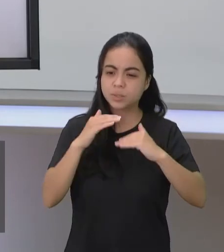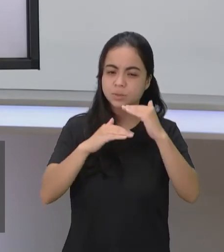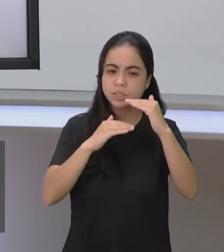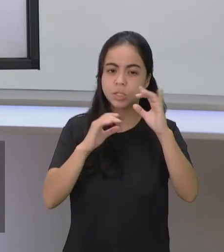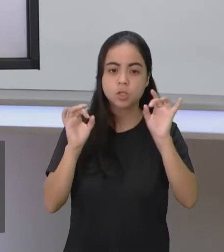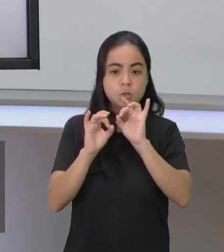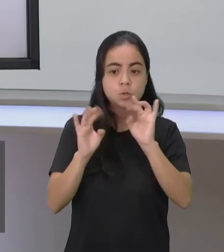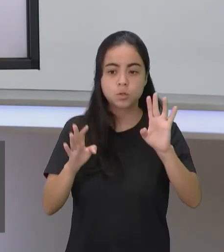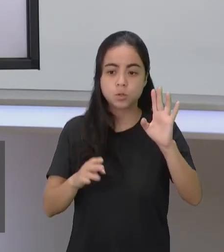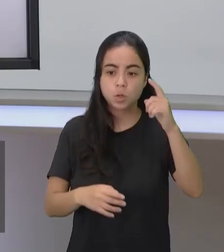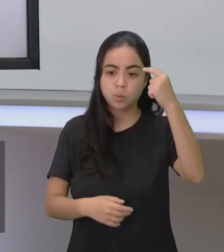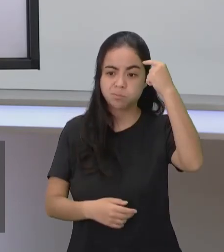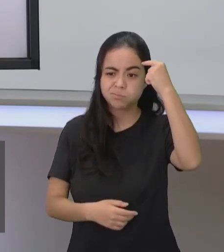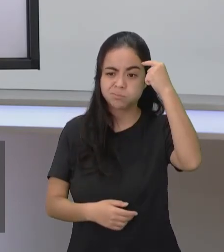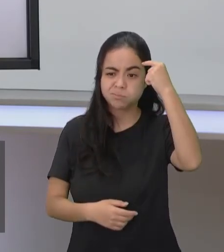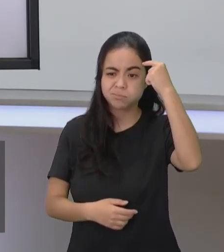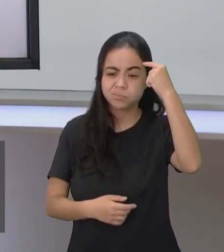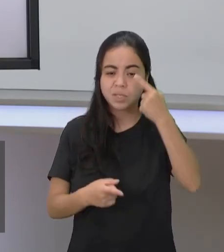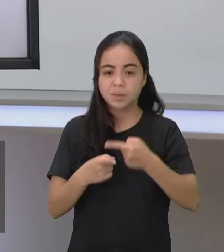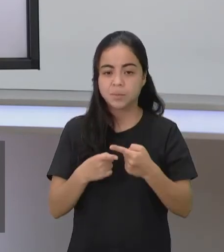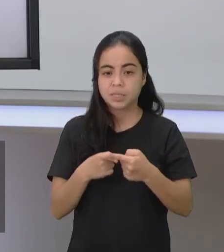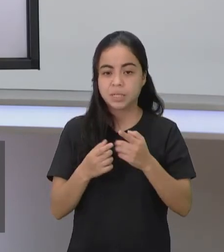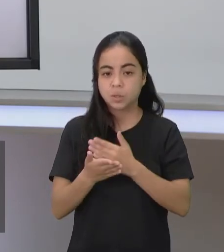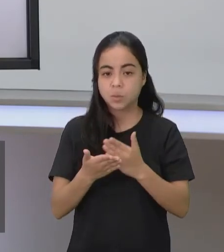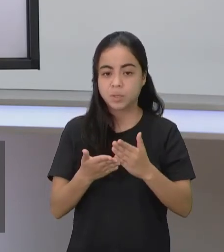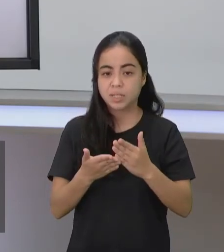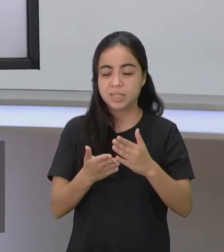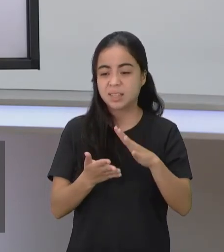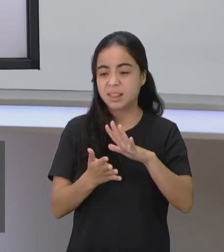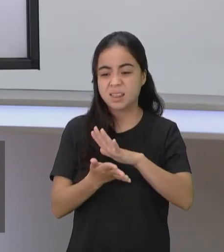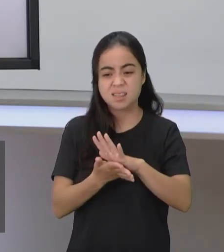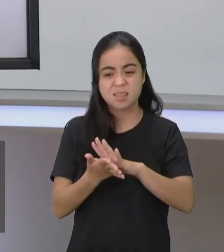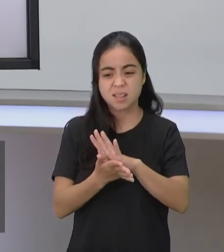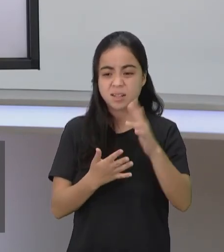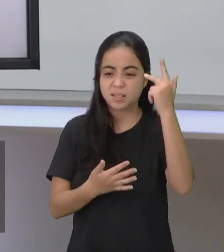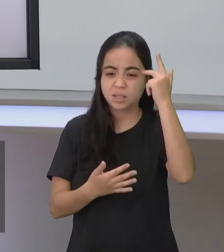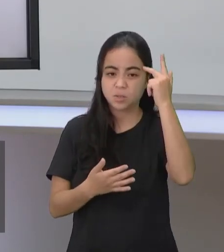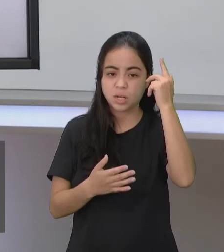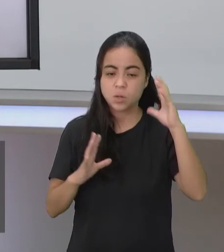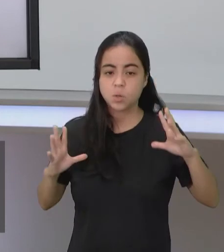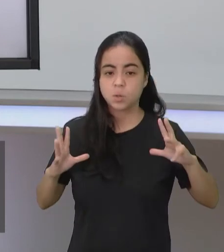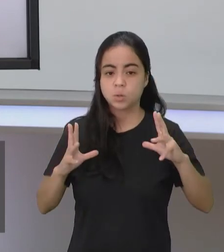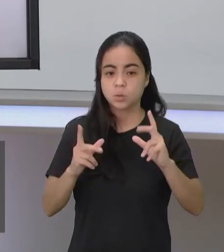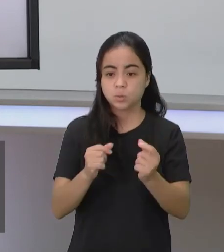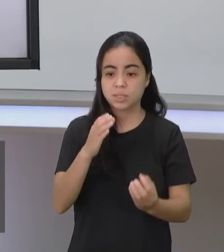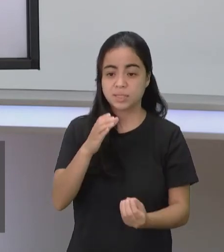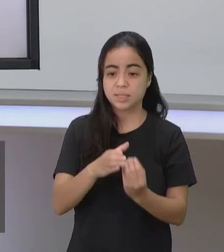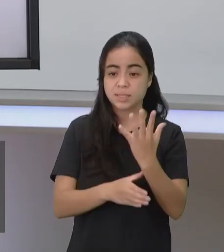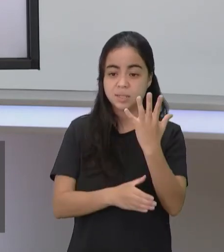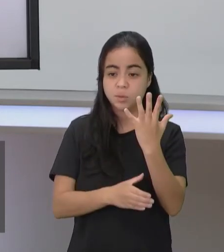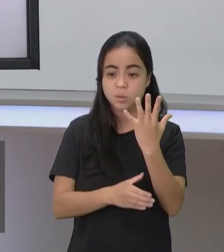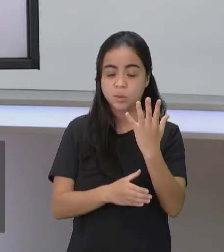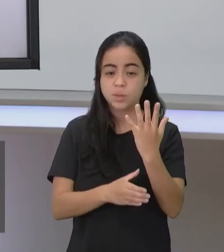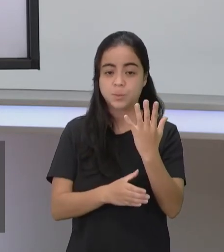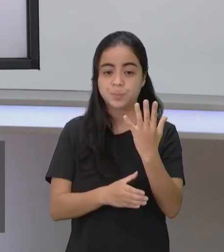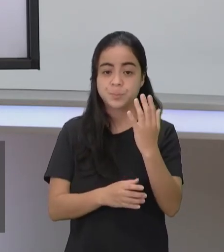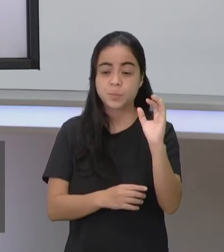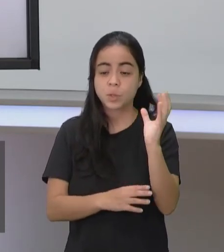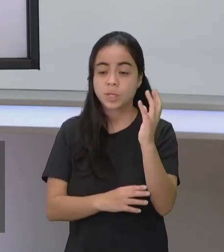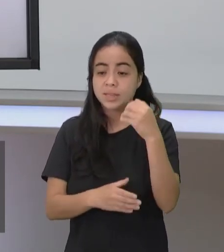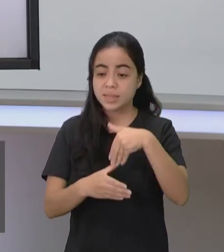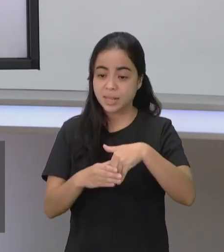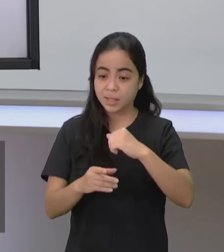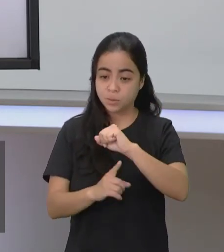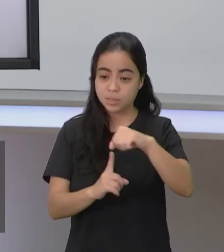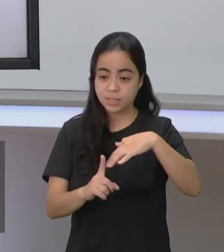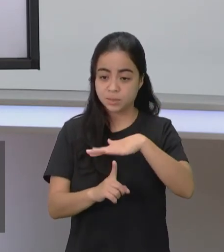só existe na nossa cabeça. Porque a partir do momento que nada disso é natural, tudo isso foi a gente que criou, né, e criou como